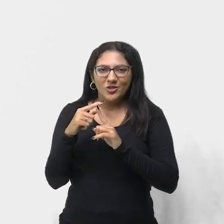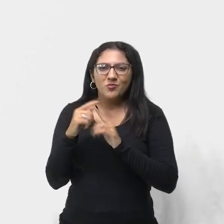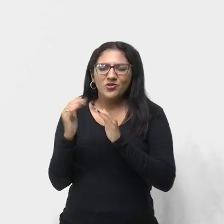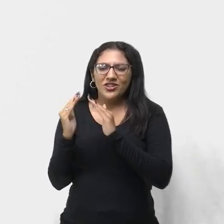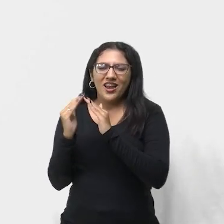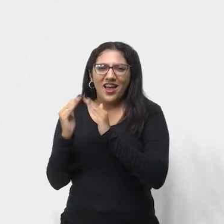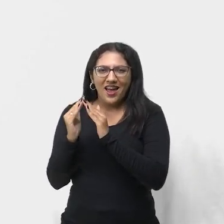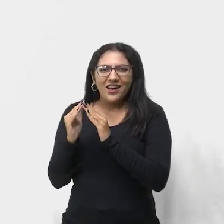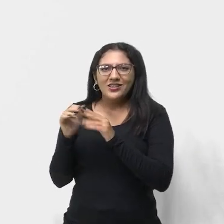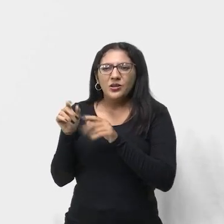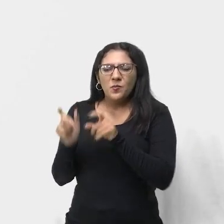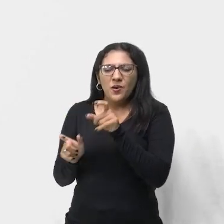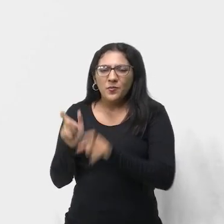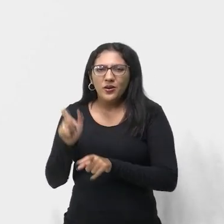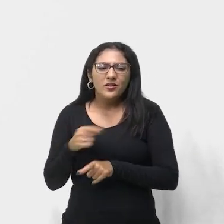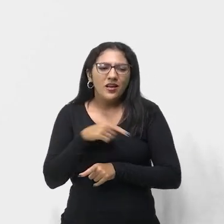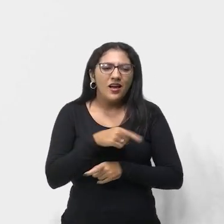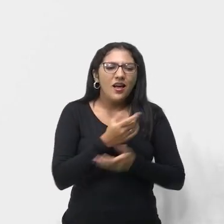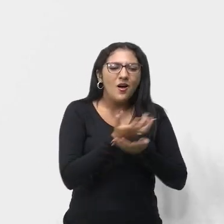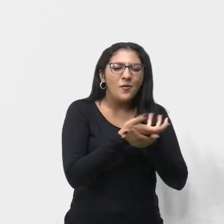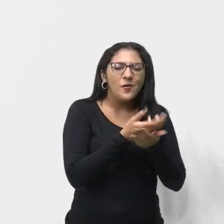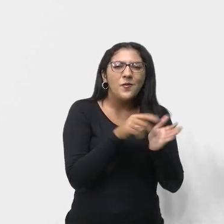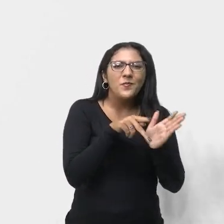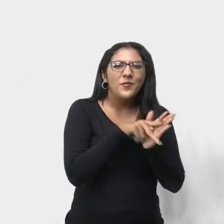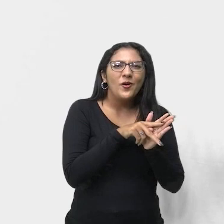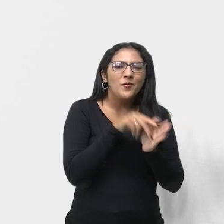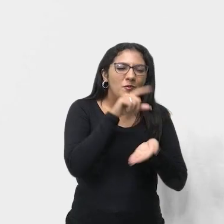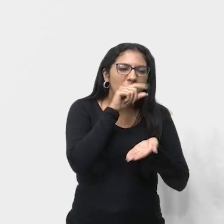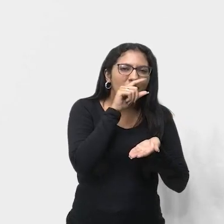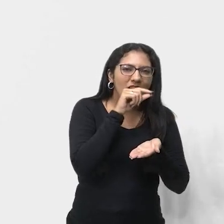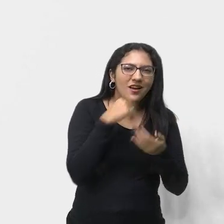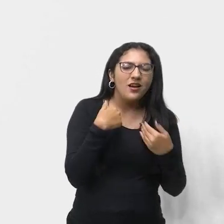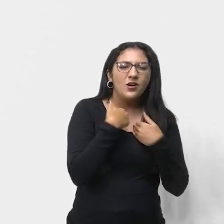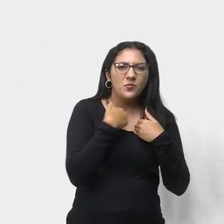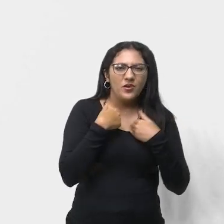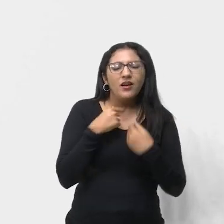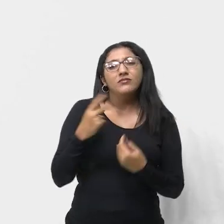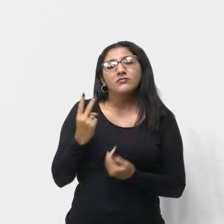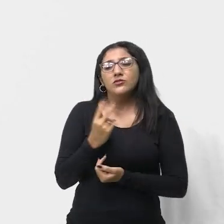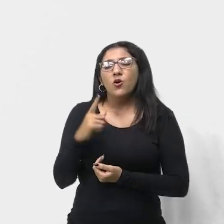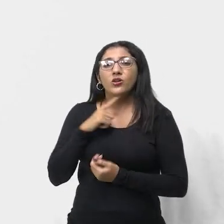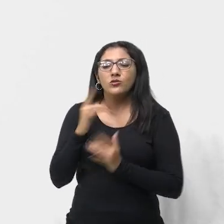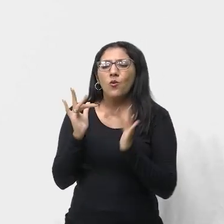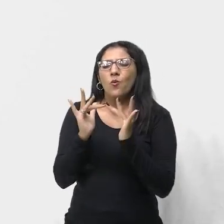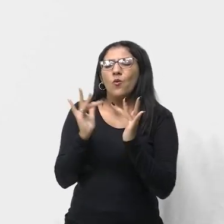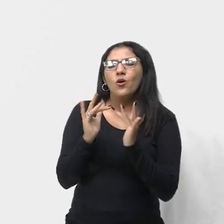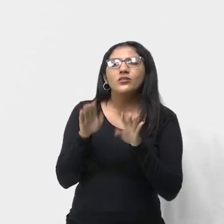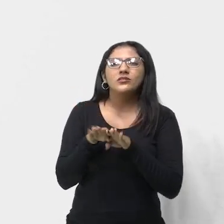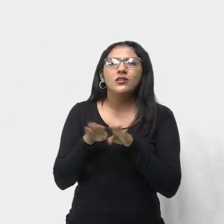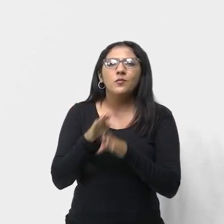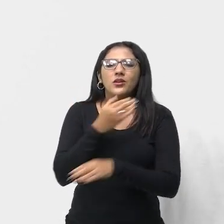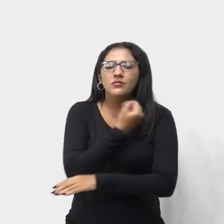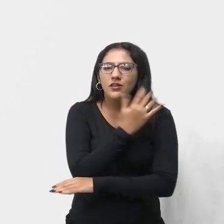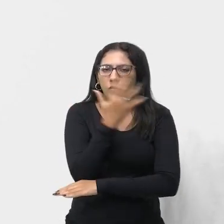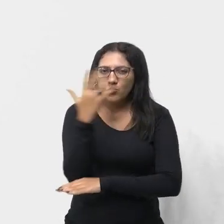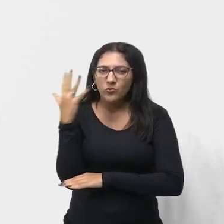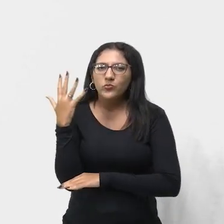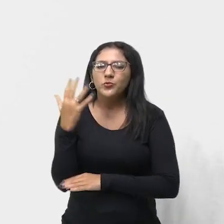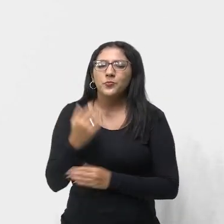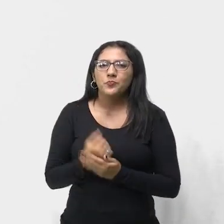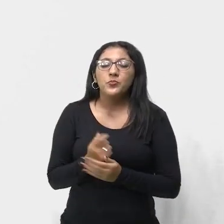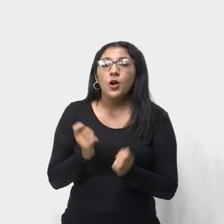estão próximas da natureza, estão em contato direto com a natureza. Então, sim, é possível